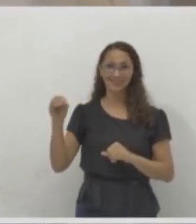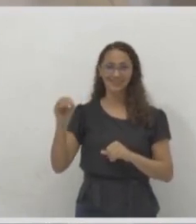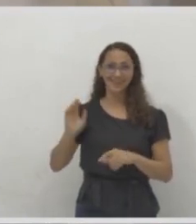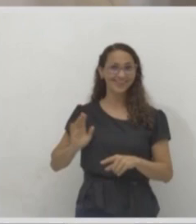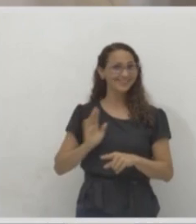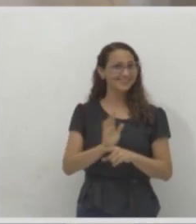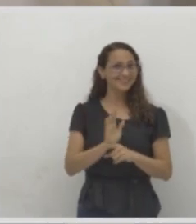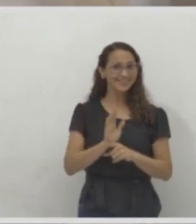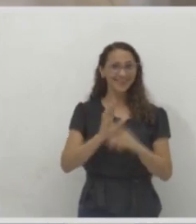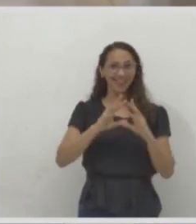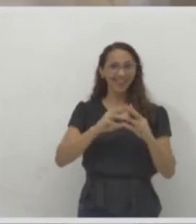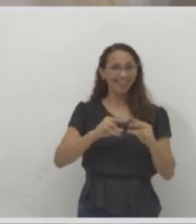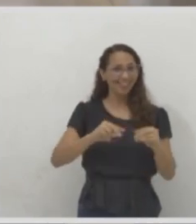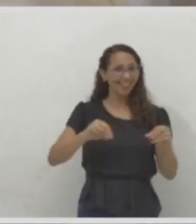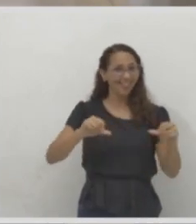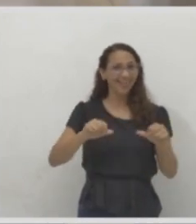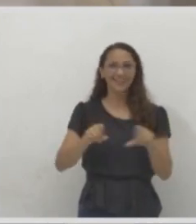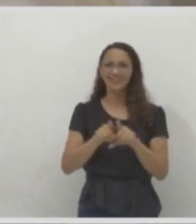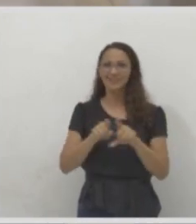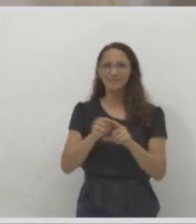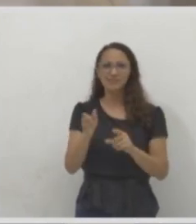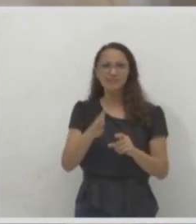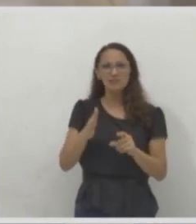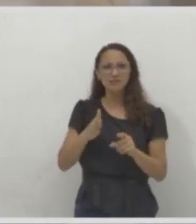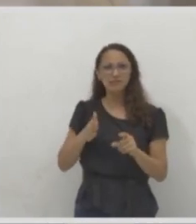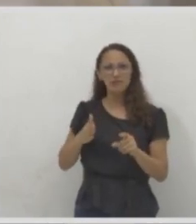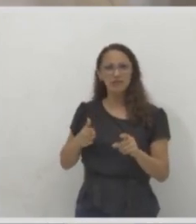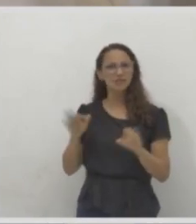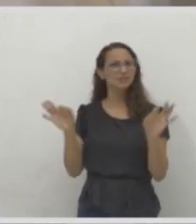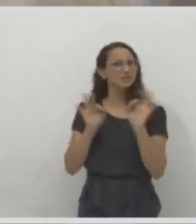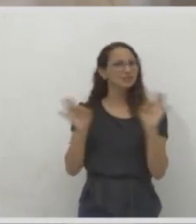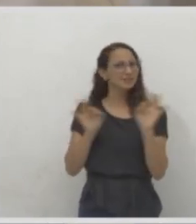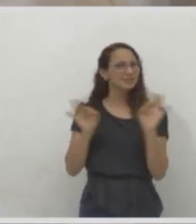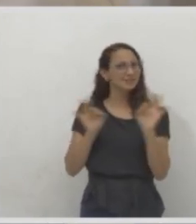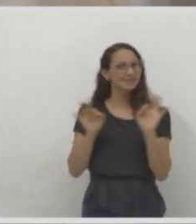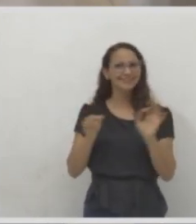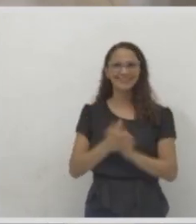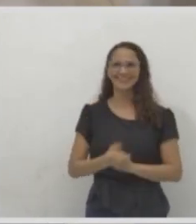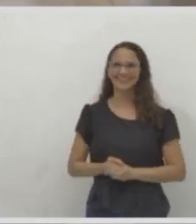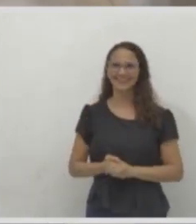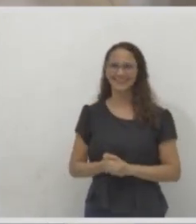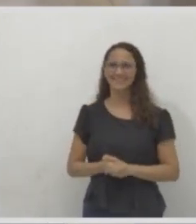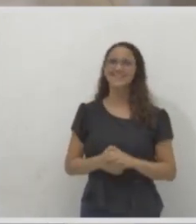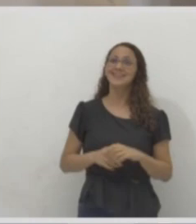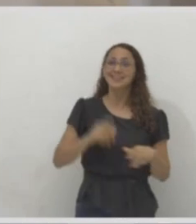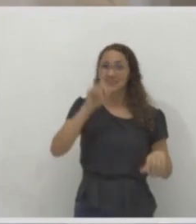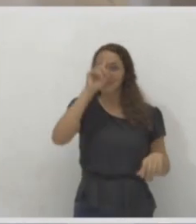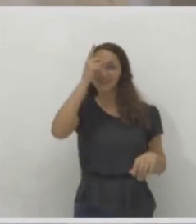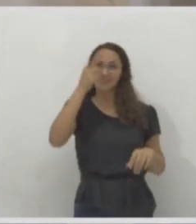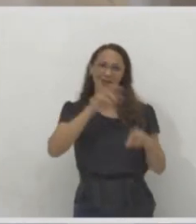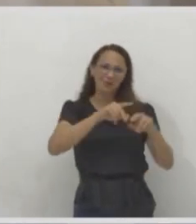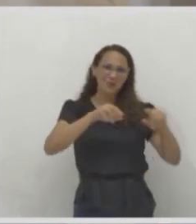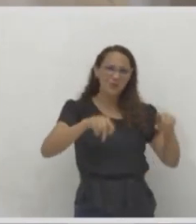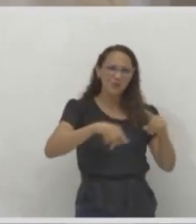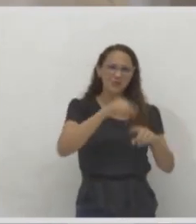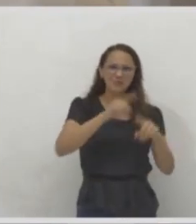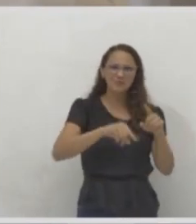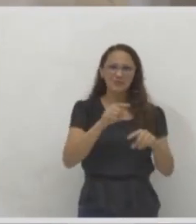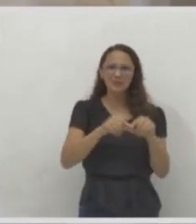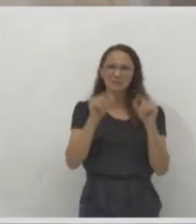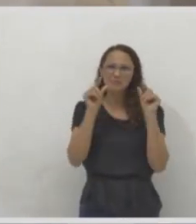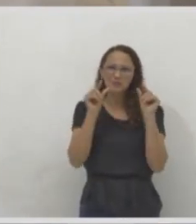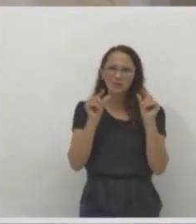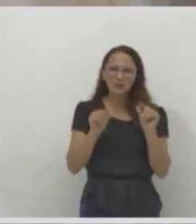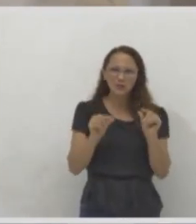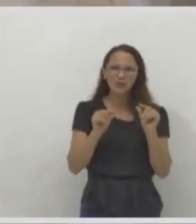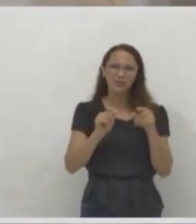de aclimatação. A partir daí, começou-se a produzir produtos pequenos do látex, borrachas, suspensórios para